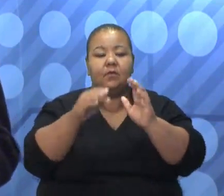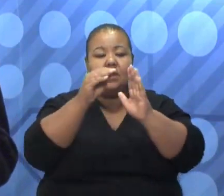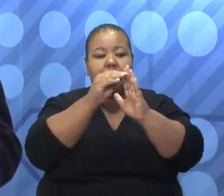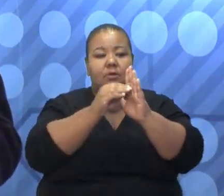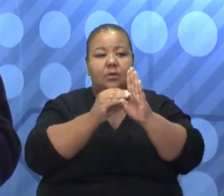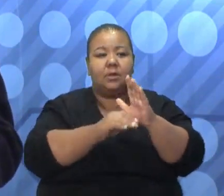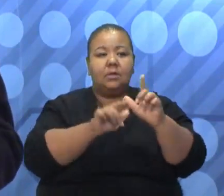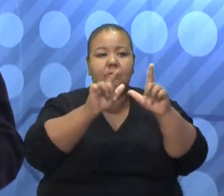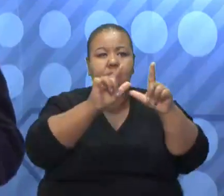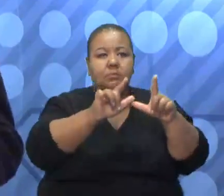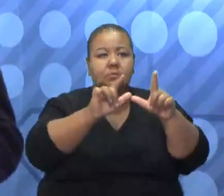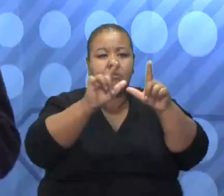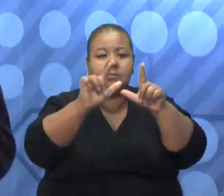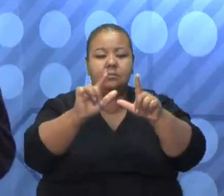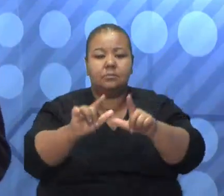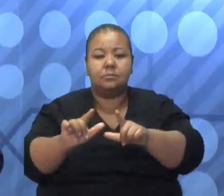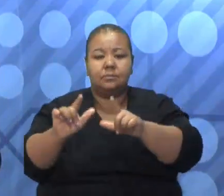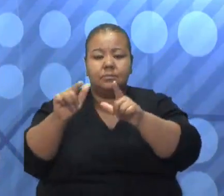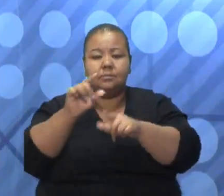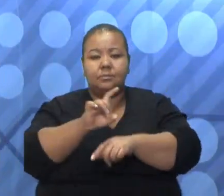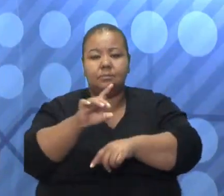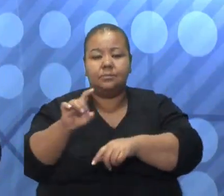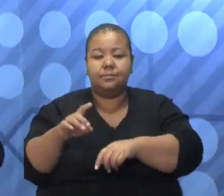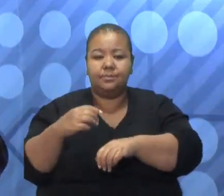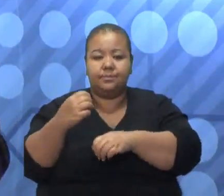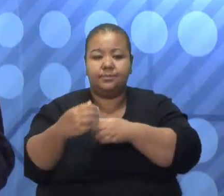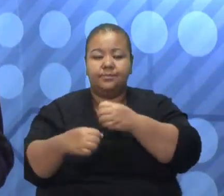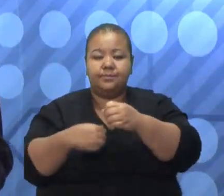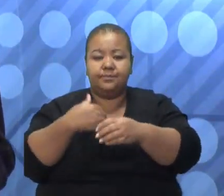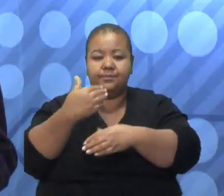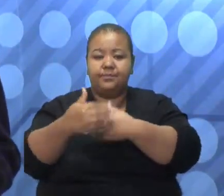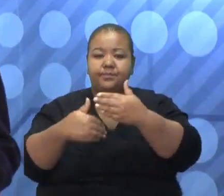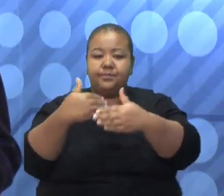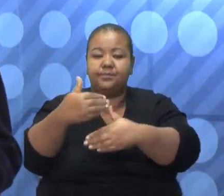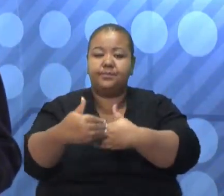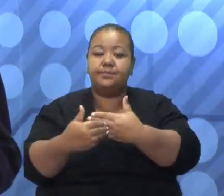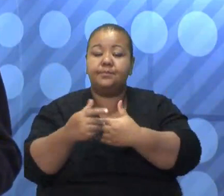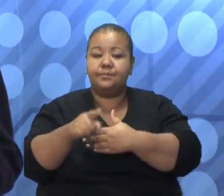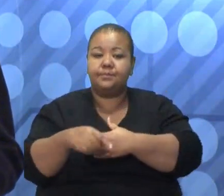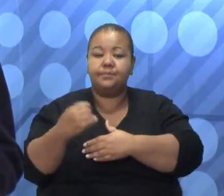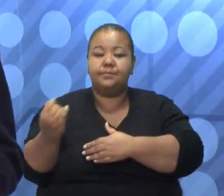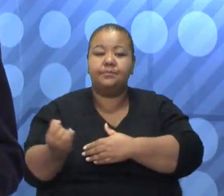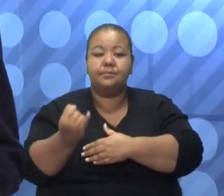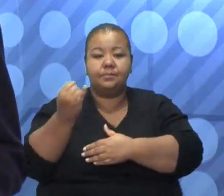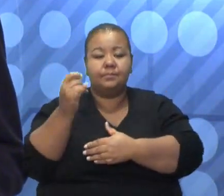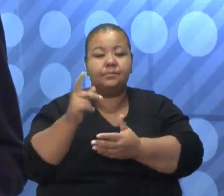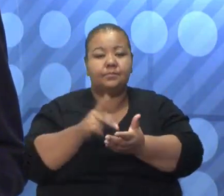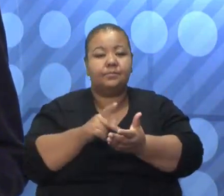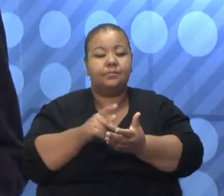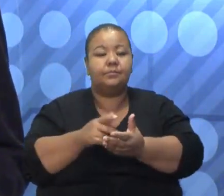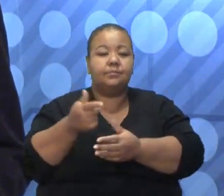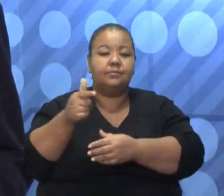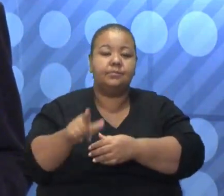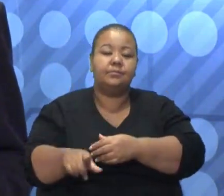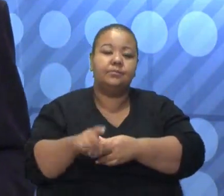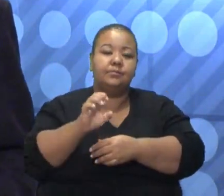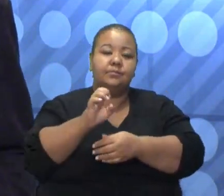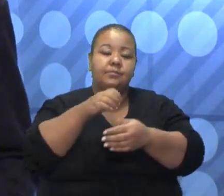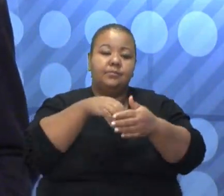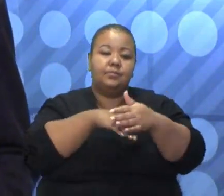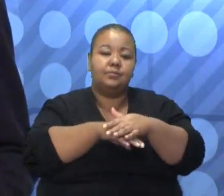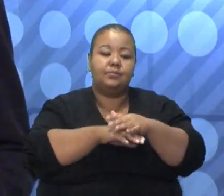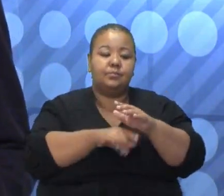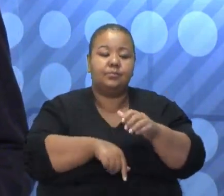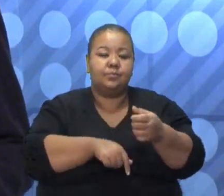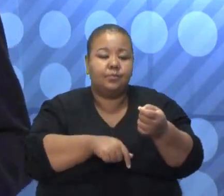colocando impressões em cada um desses processos. Isso é fundamental para que realmente eu consiga trabalhar com o estoque